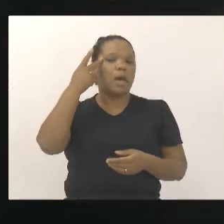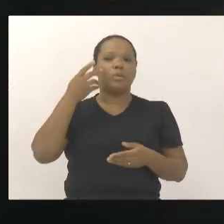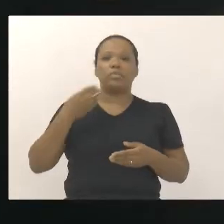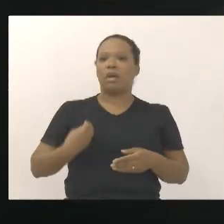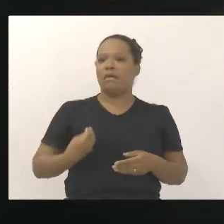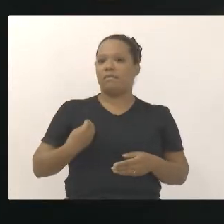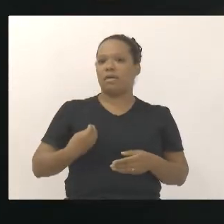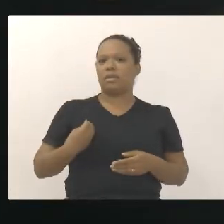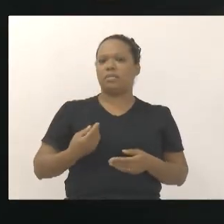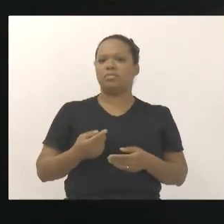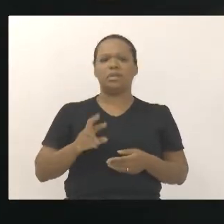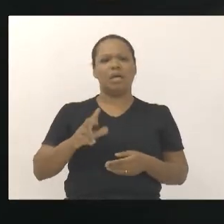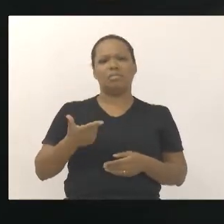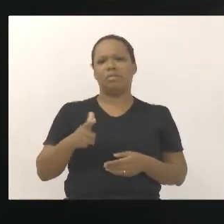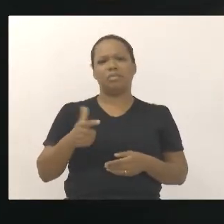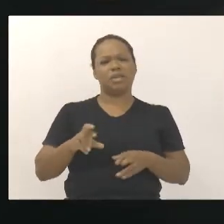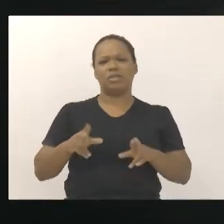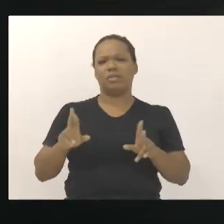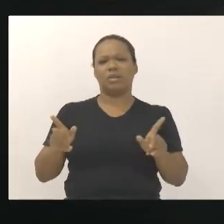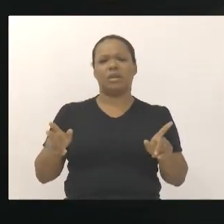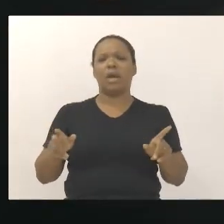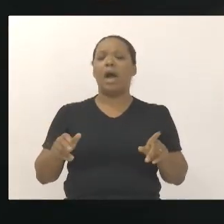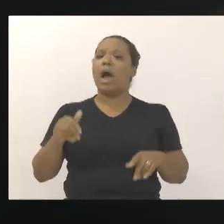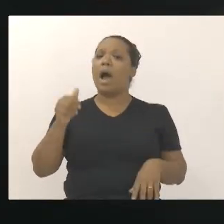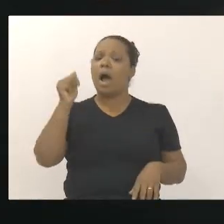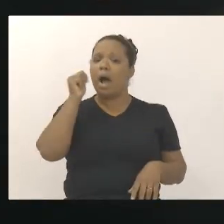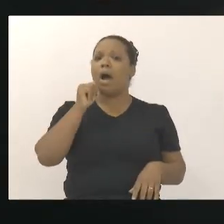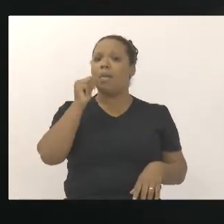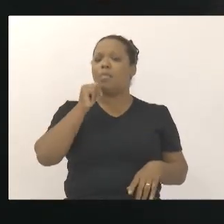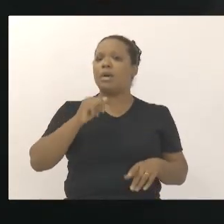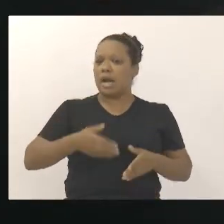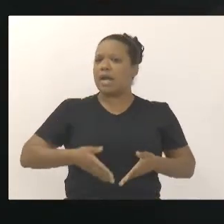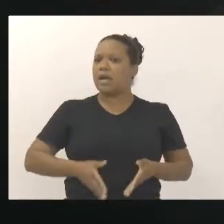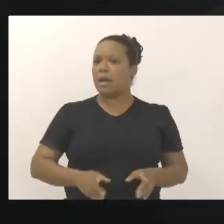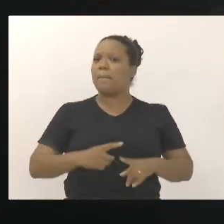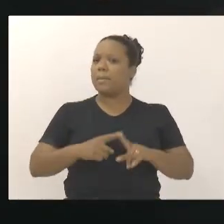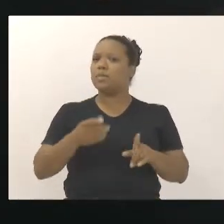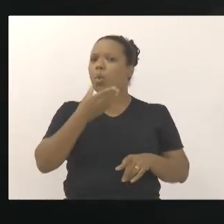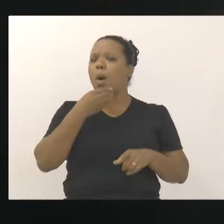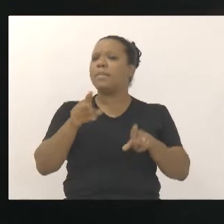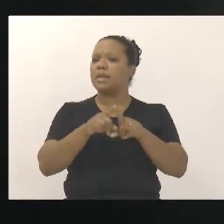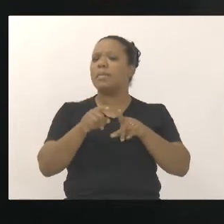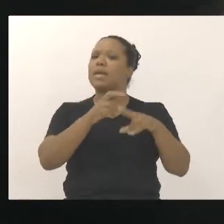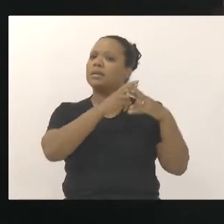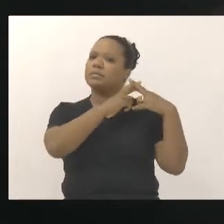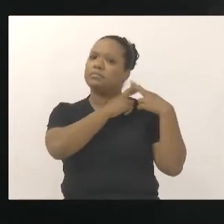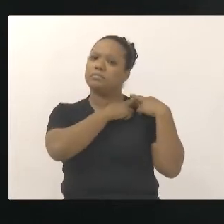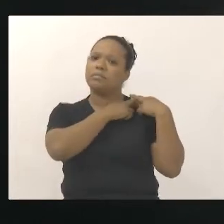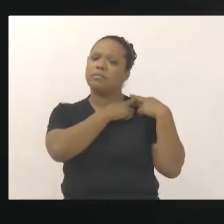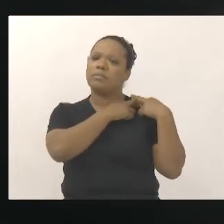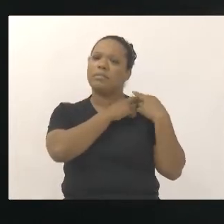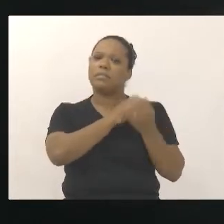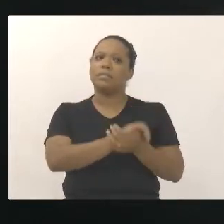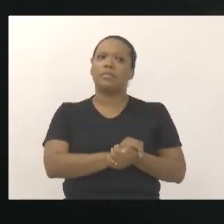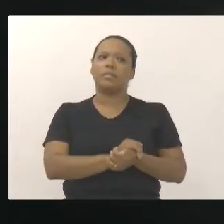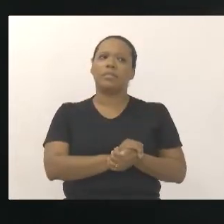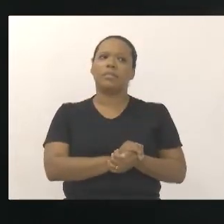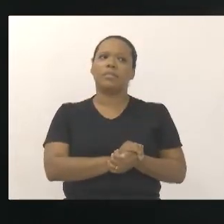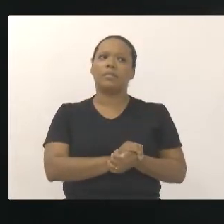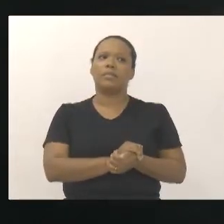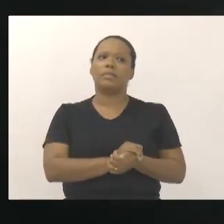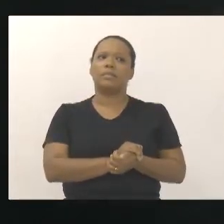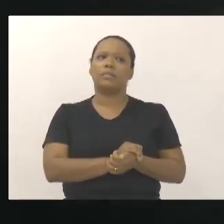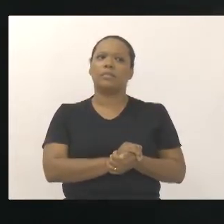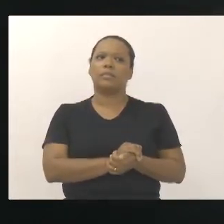não há diferença. A mulher fisicamente pare, mas o homem também tem as suas responsabilidades. E a mulher pare porque houve um ato